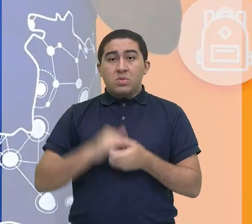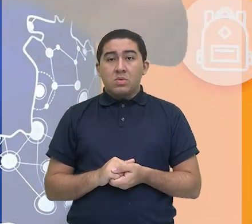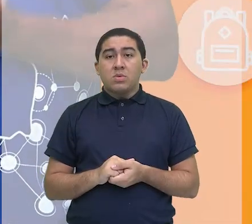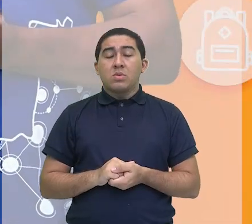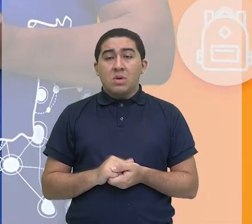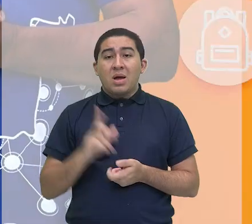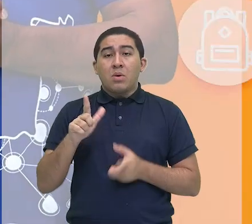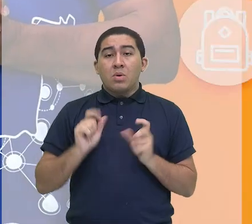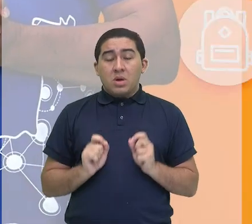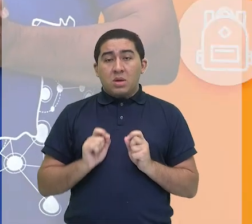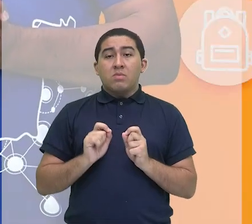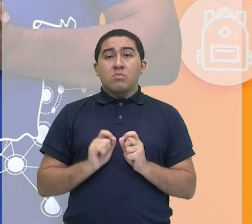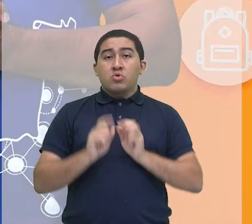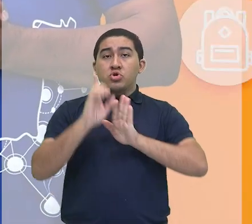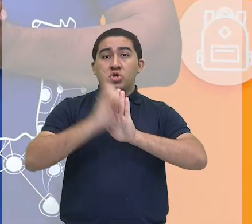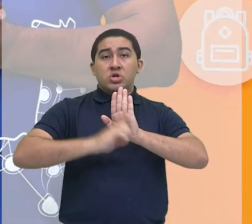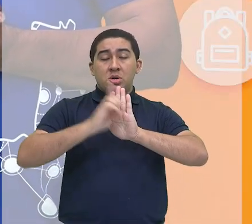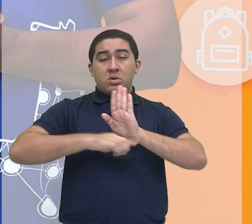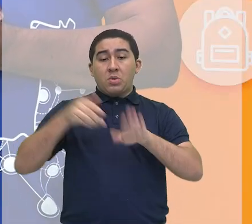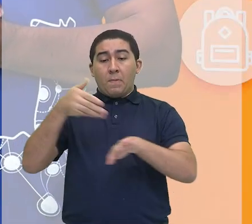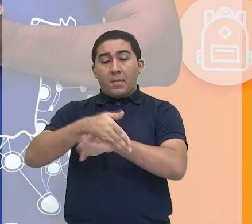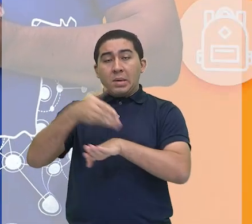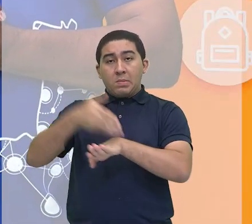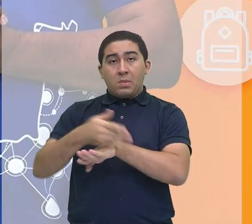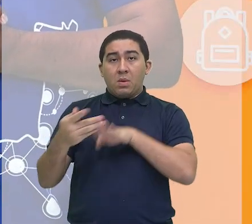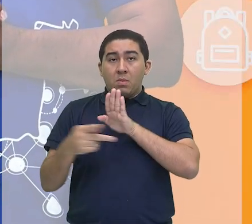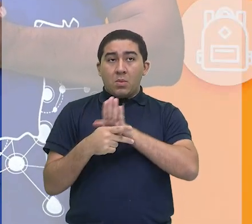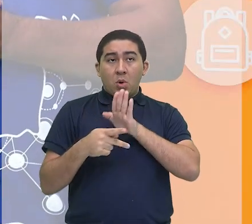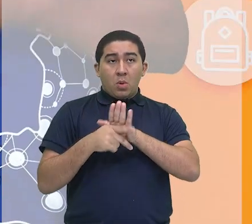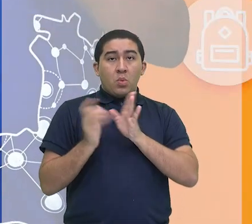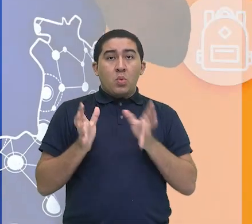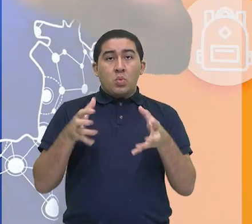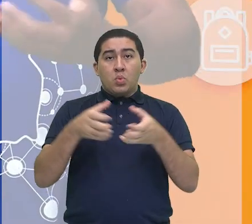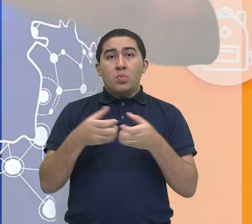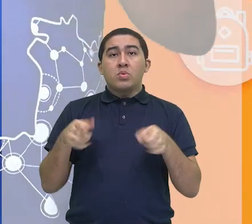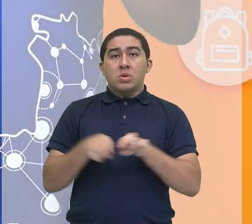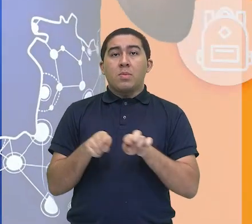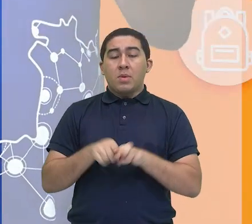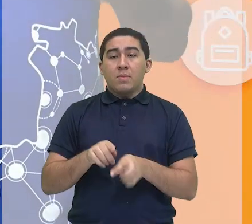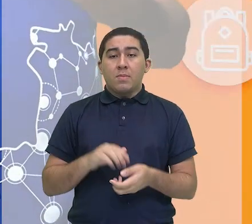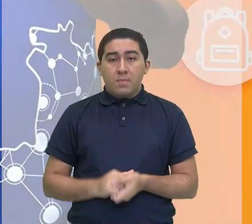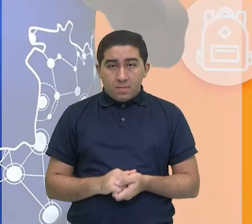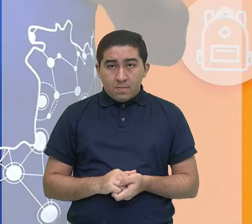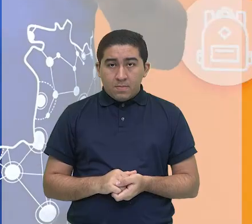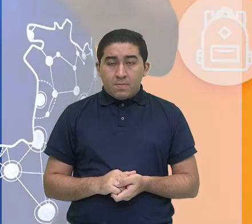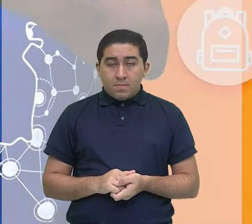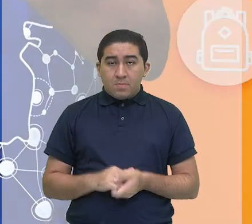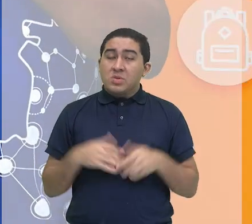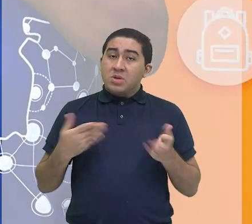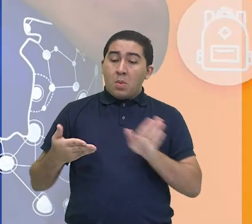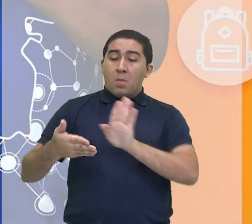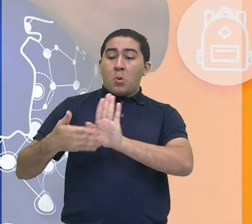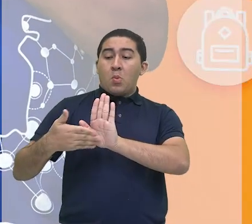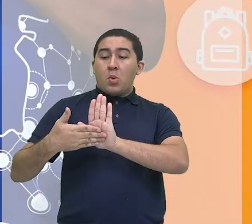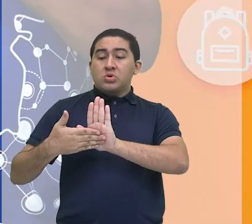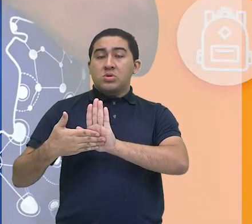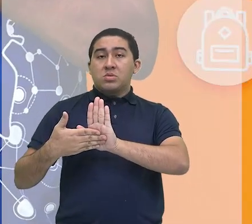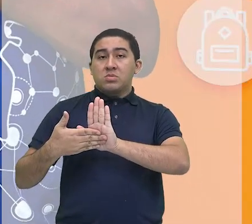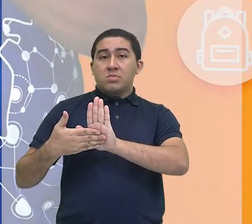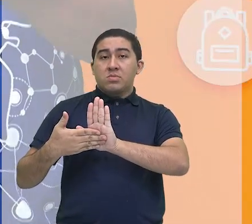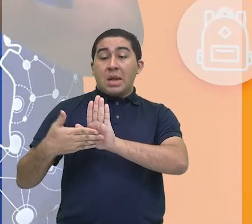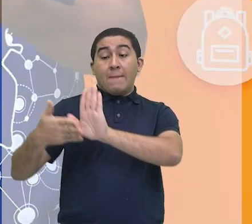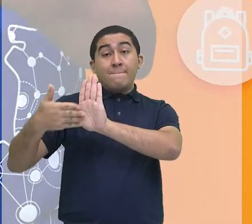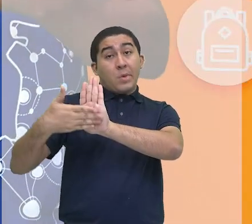de participar desses grupos, desses conselhos, né, e assim, né, propor. Não é